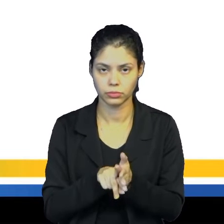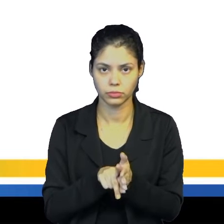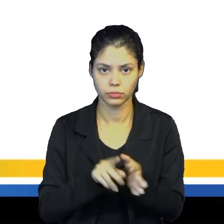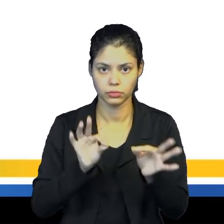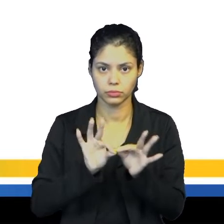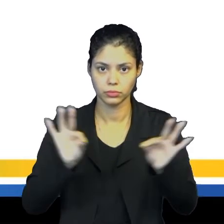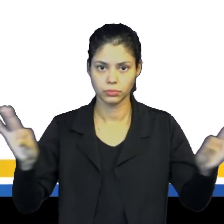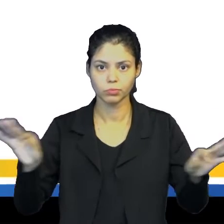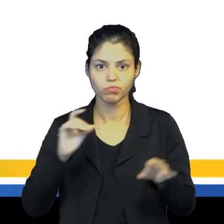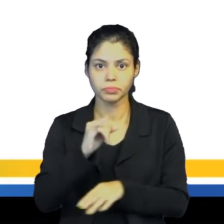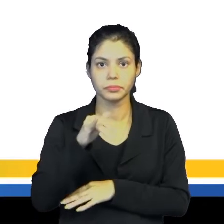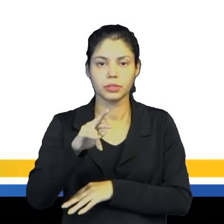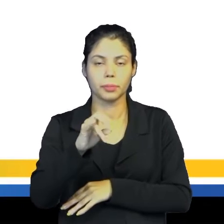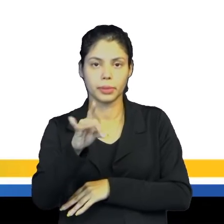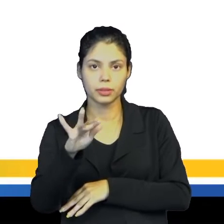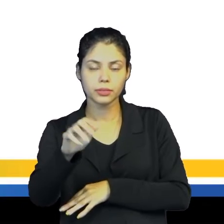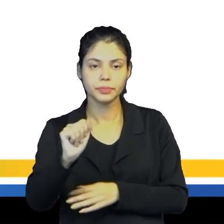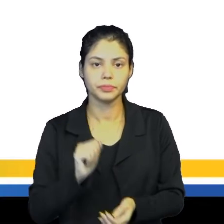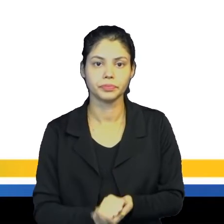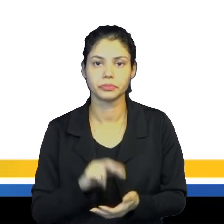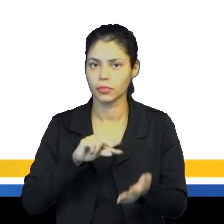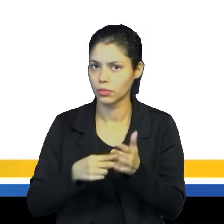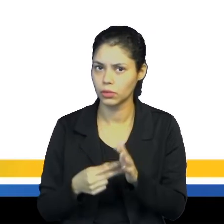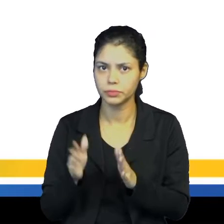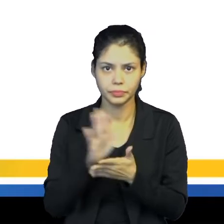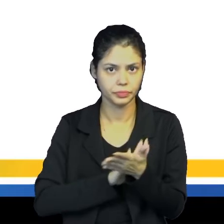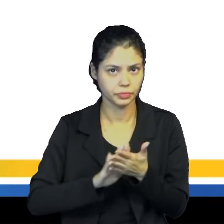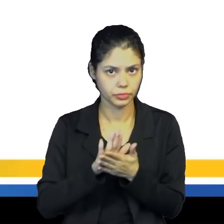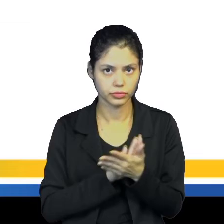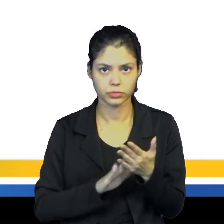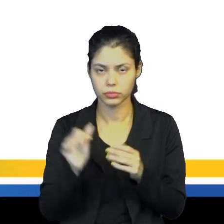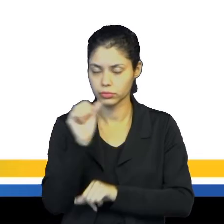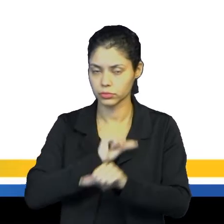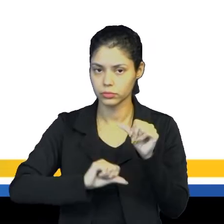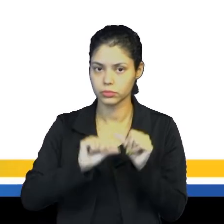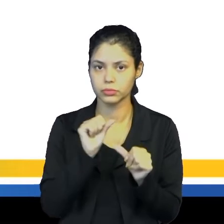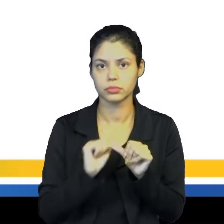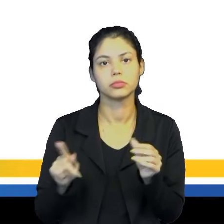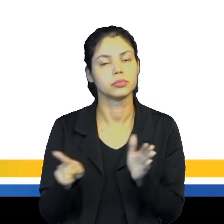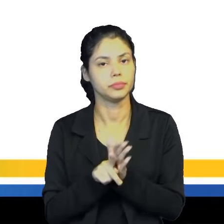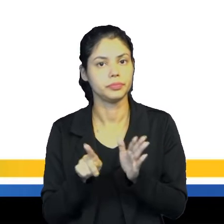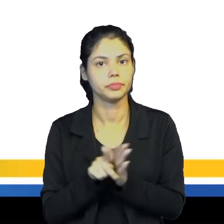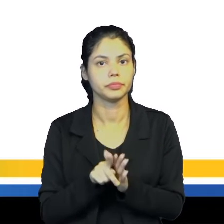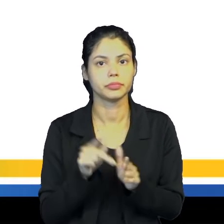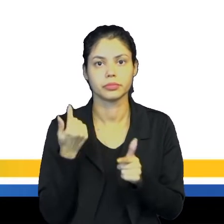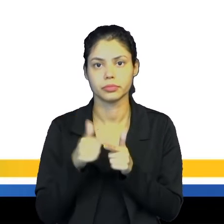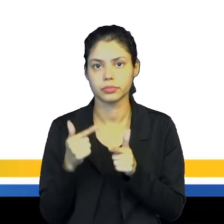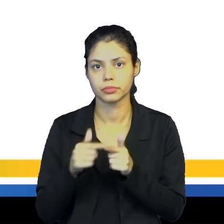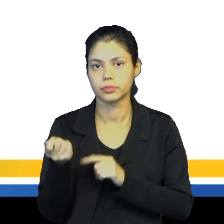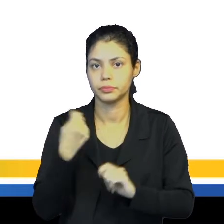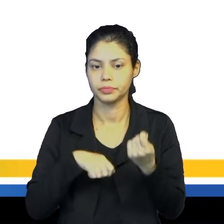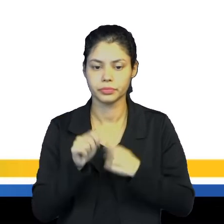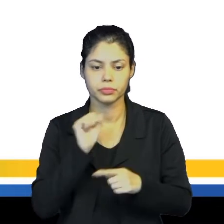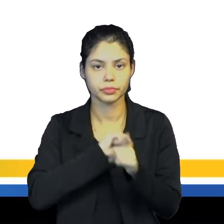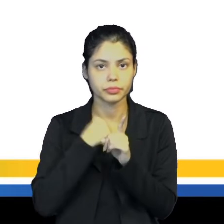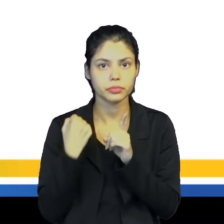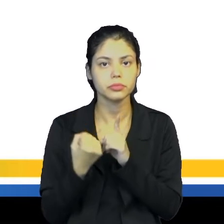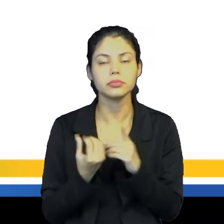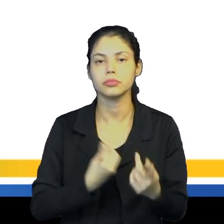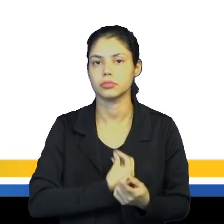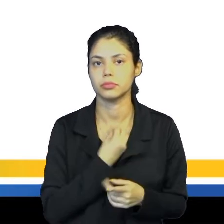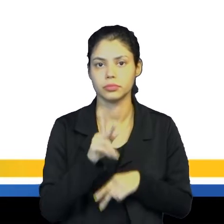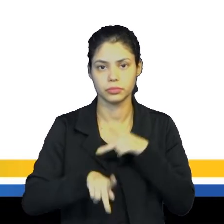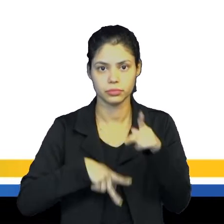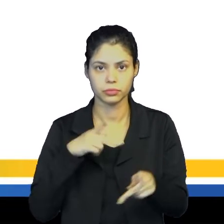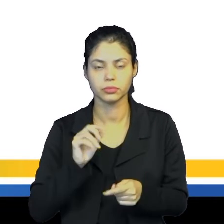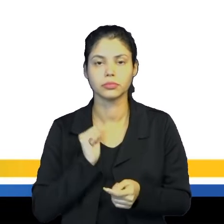de independência, né, não significou uma radical transformação, né, dessa situação socioeconômica vivida pelas